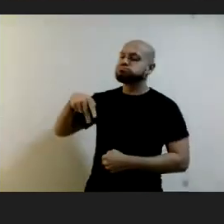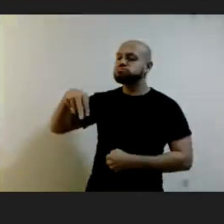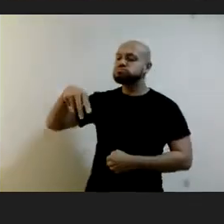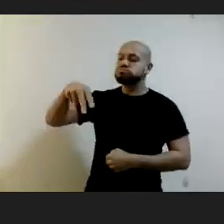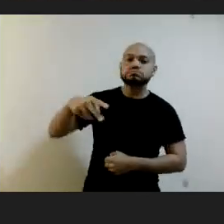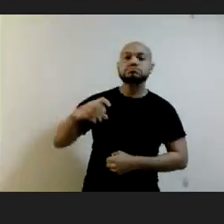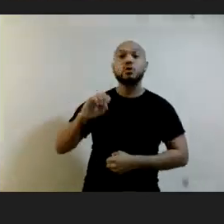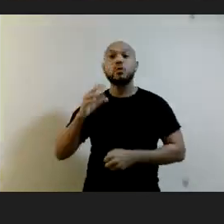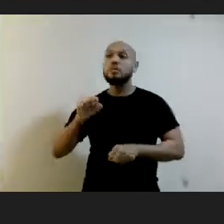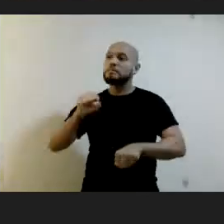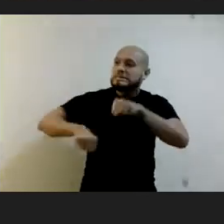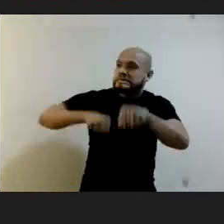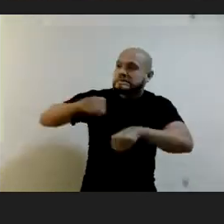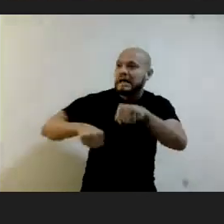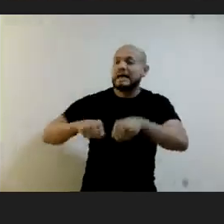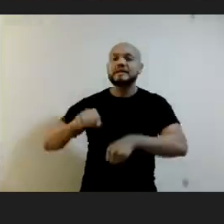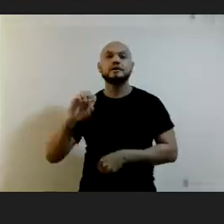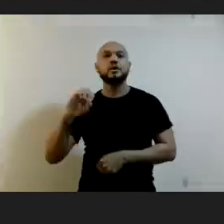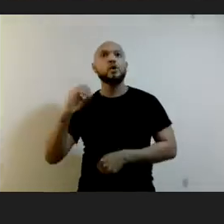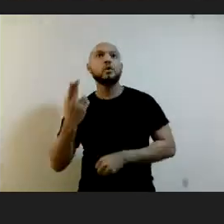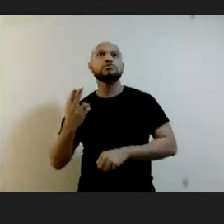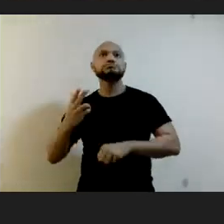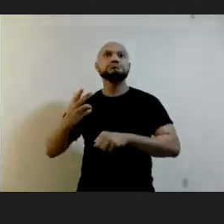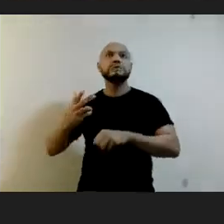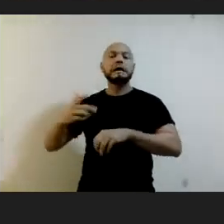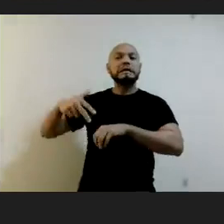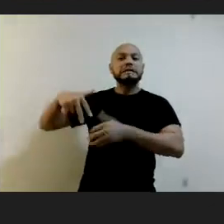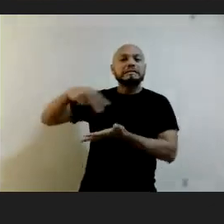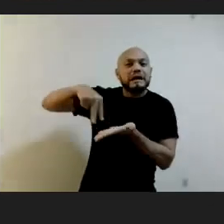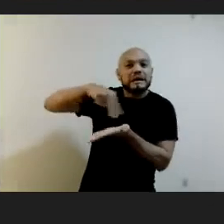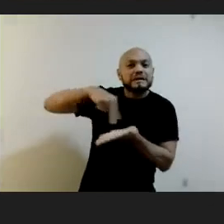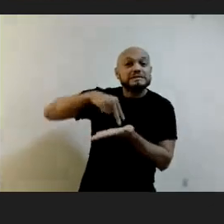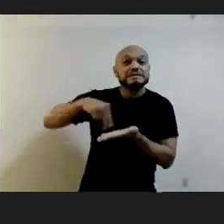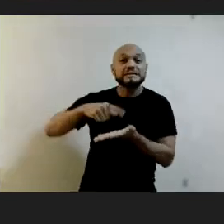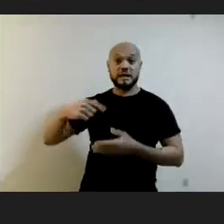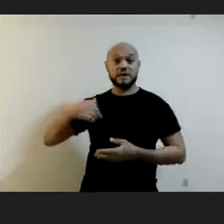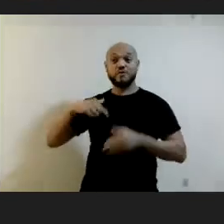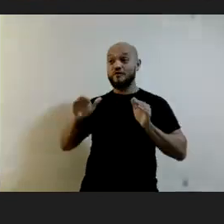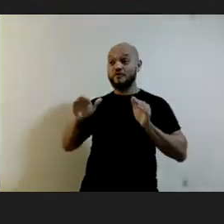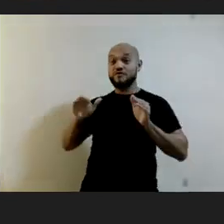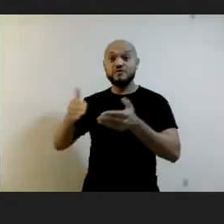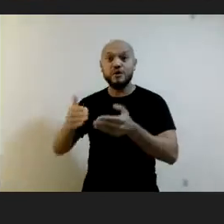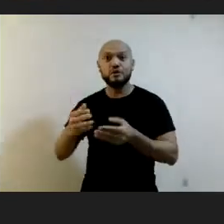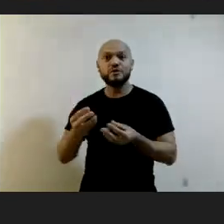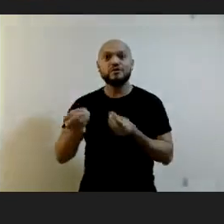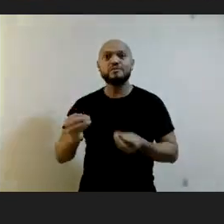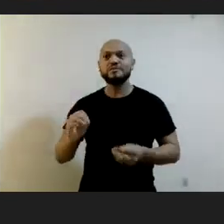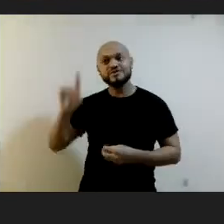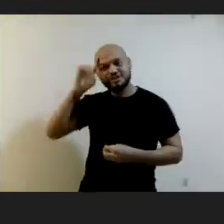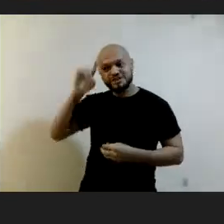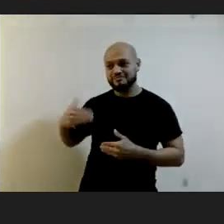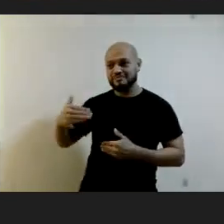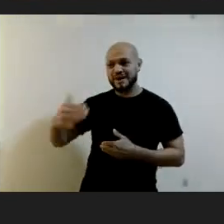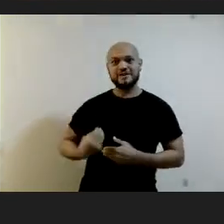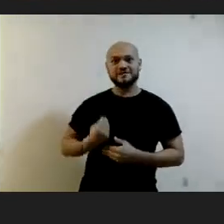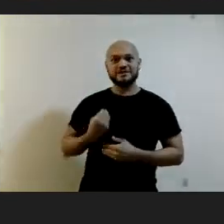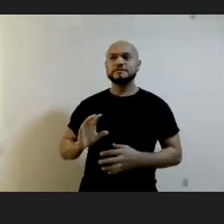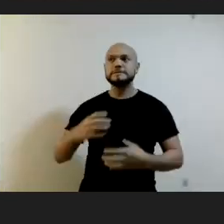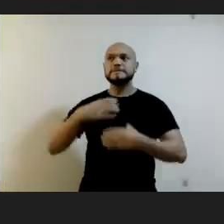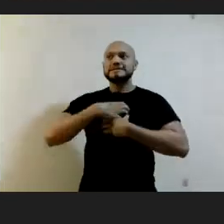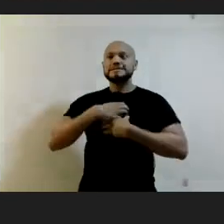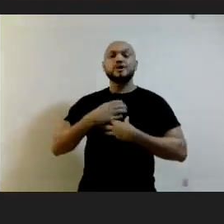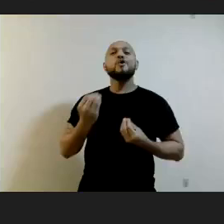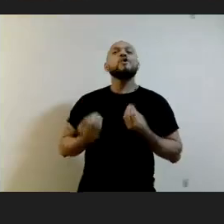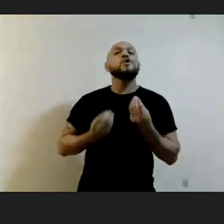dançar e focar, né, em como você se sente no dia a dia e ver que você está cada